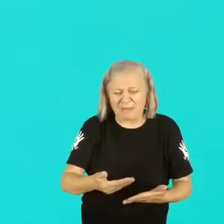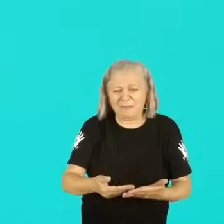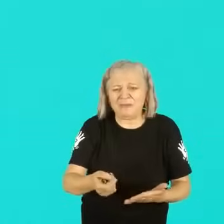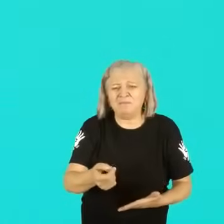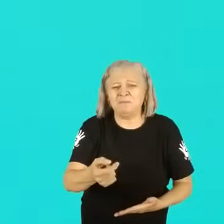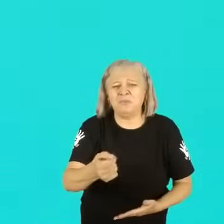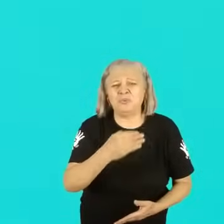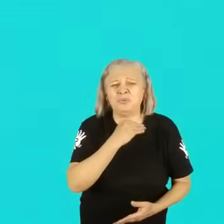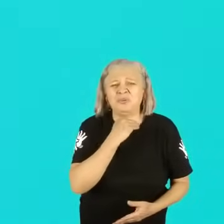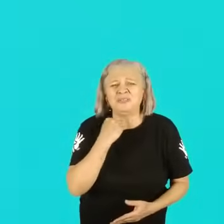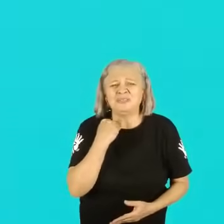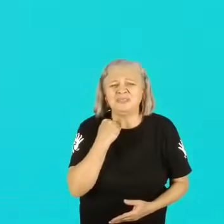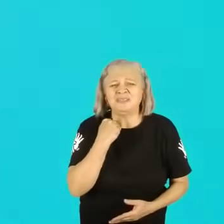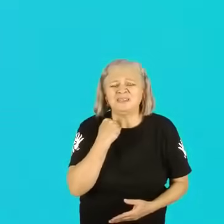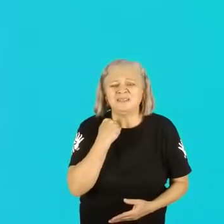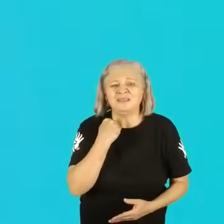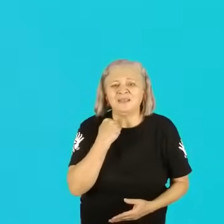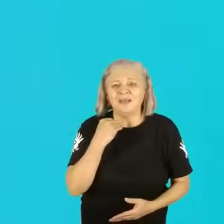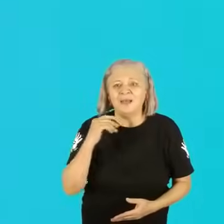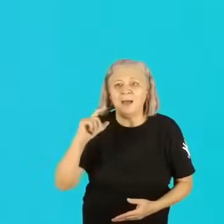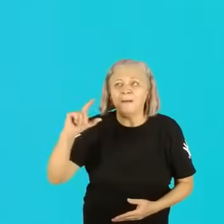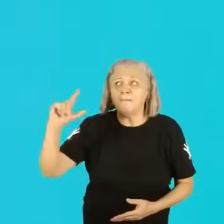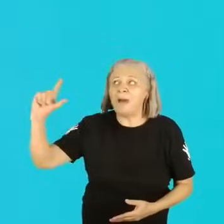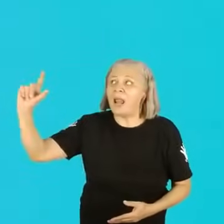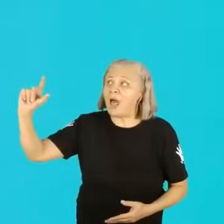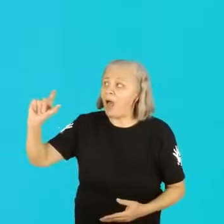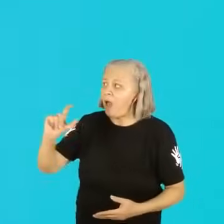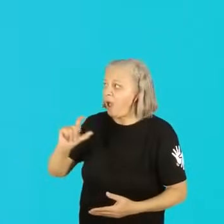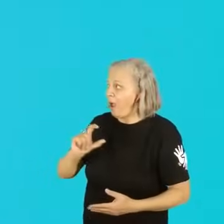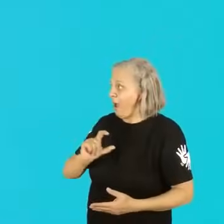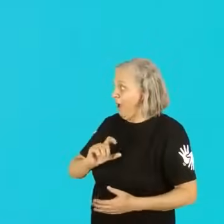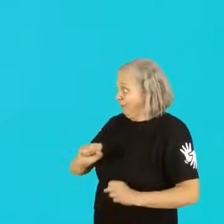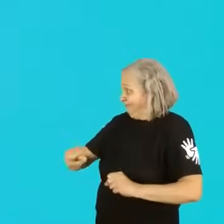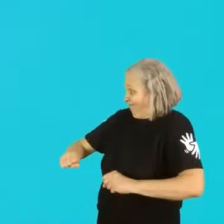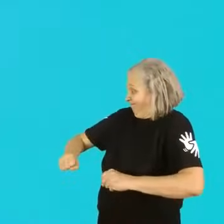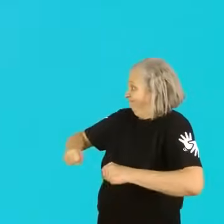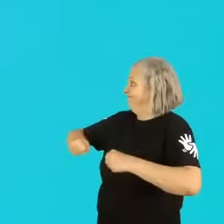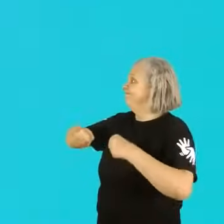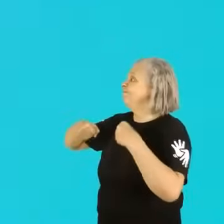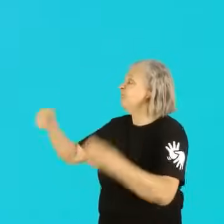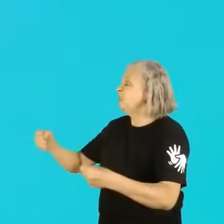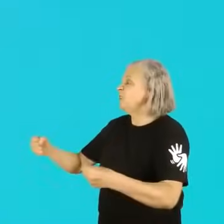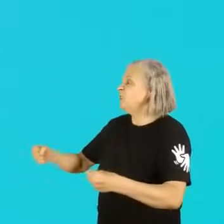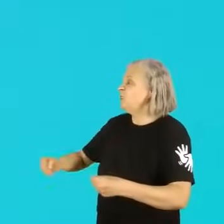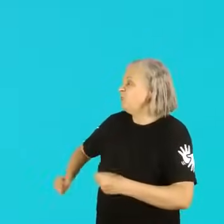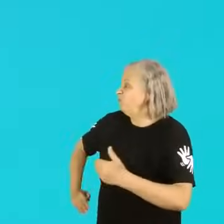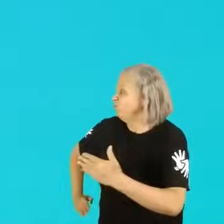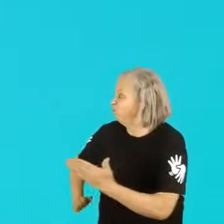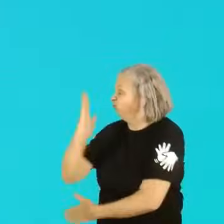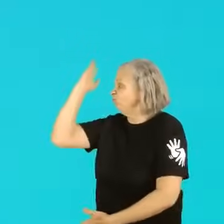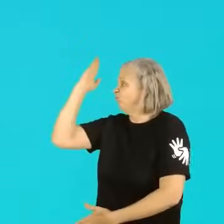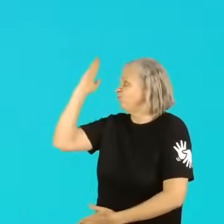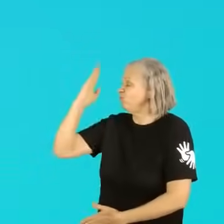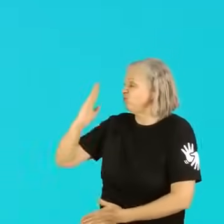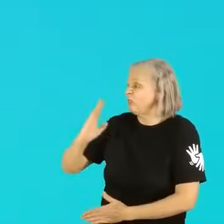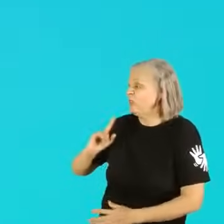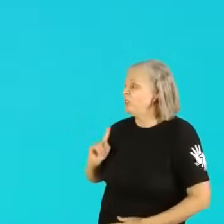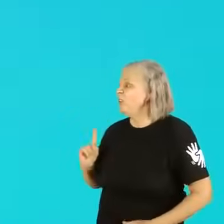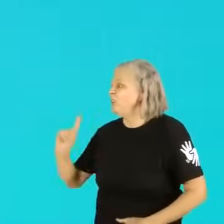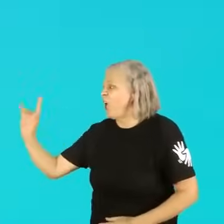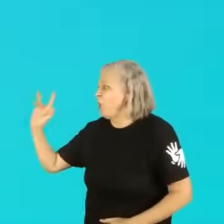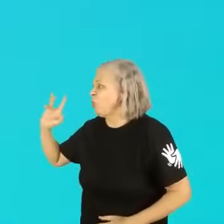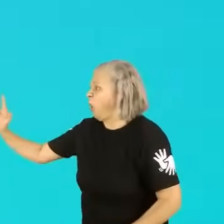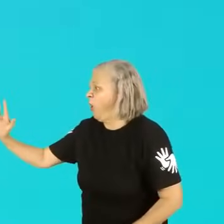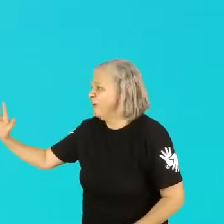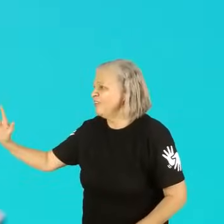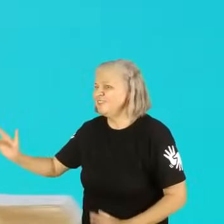por causa de uma palavra, encontra força para romper uma multidão.